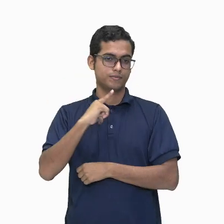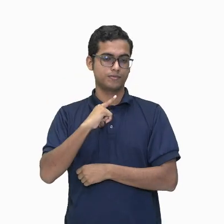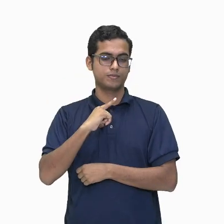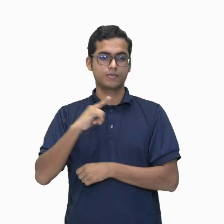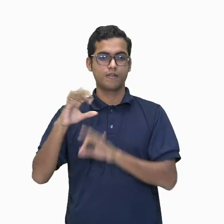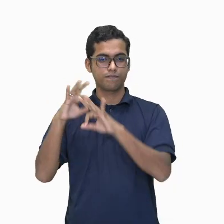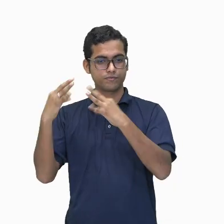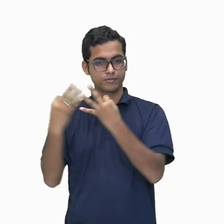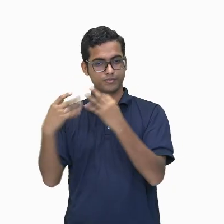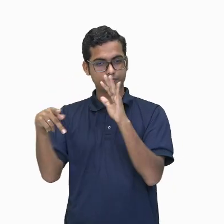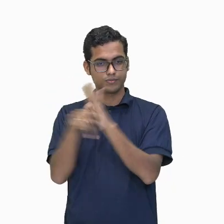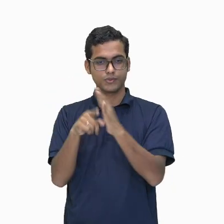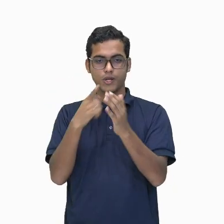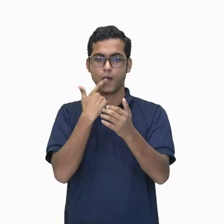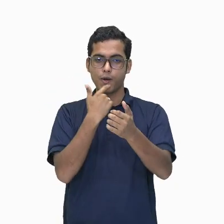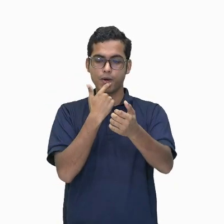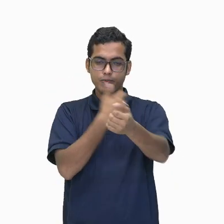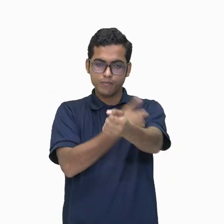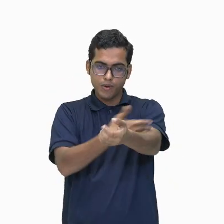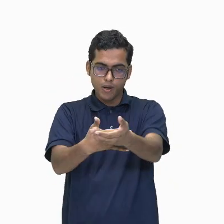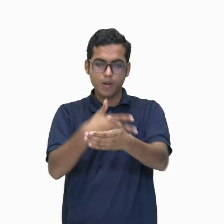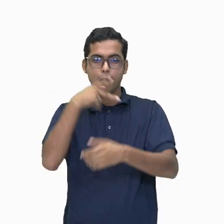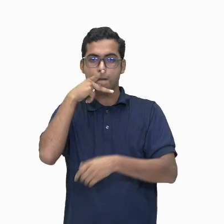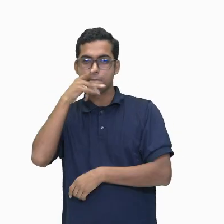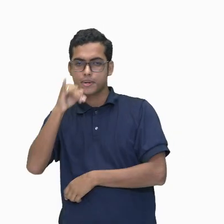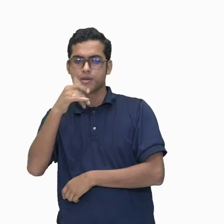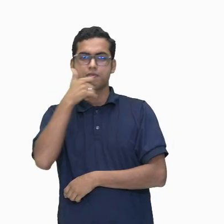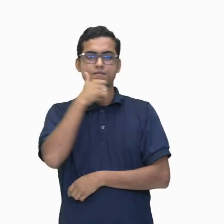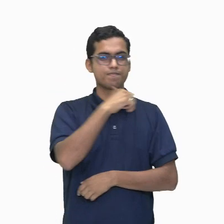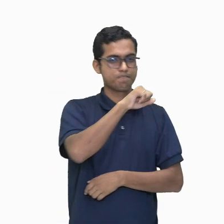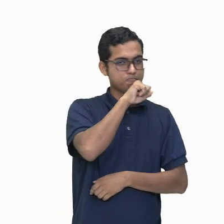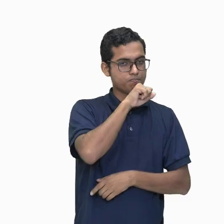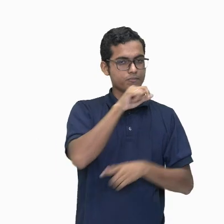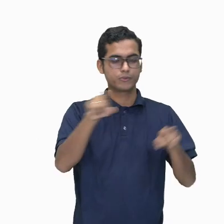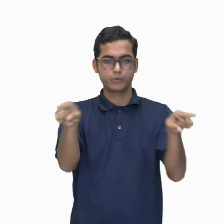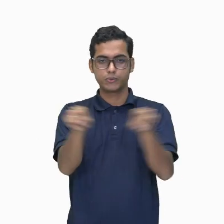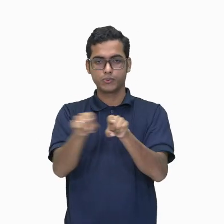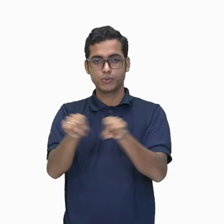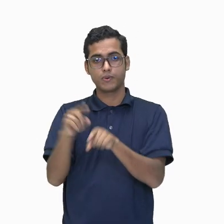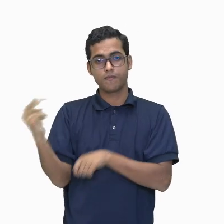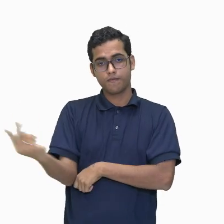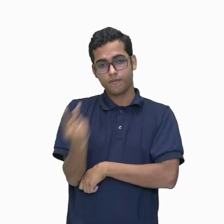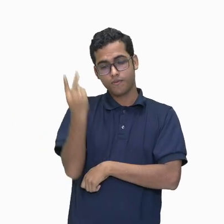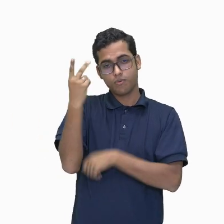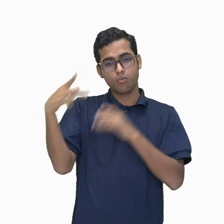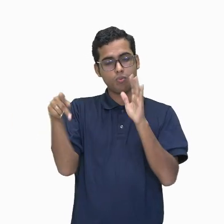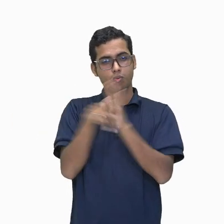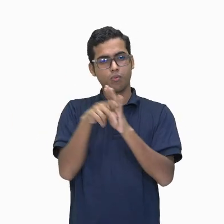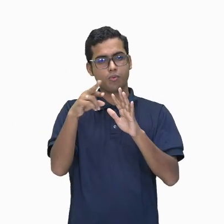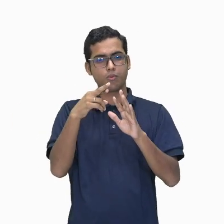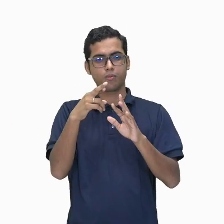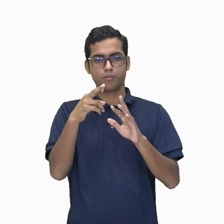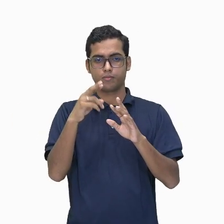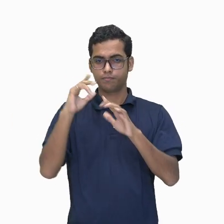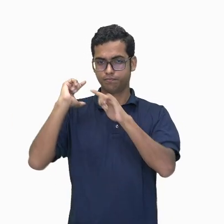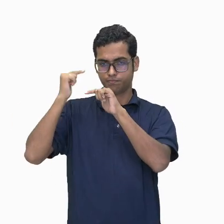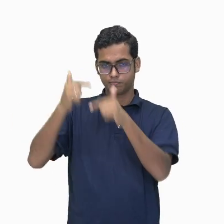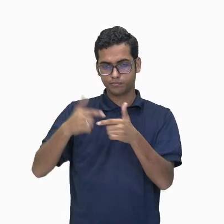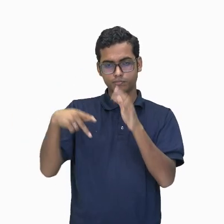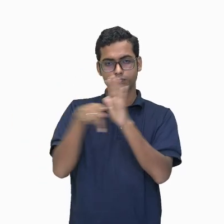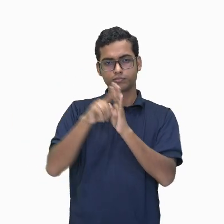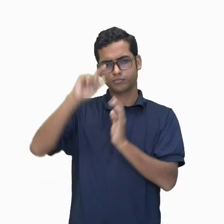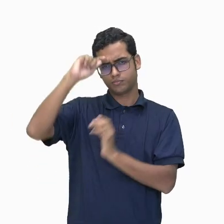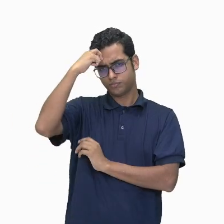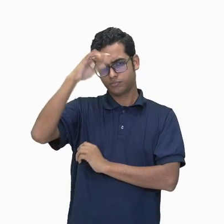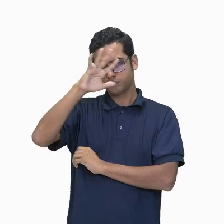sangue, pai e mãe, né? Então, os valores das tradições nas religiões de matriz africana. O primeiro valor transmitido e